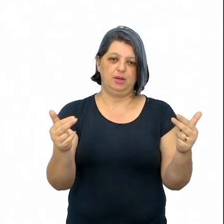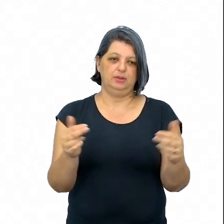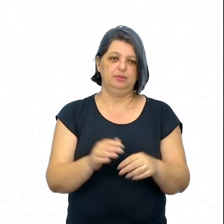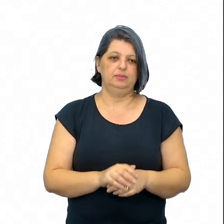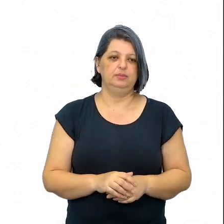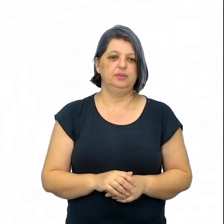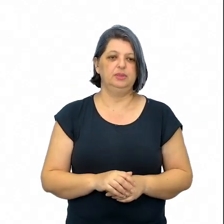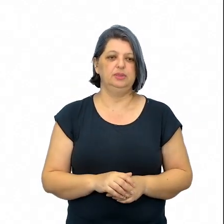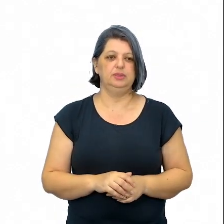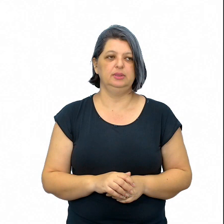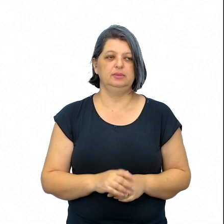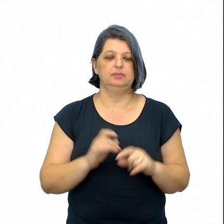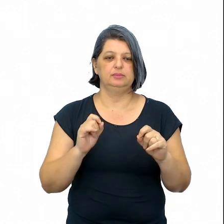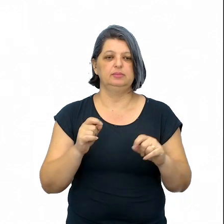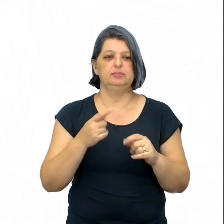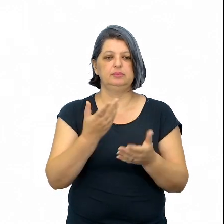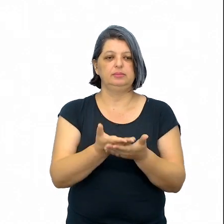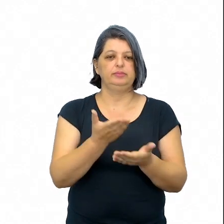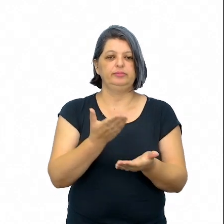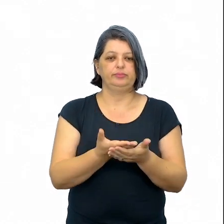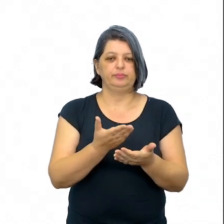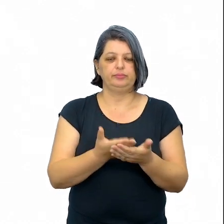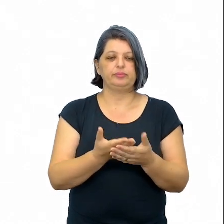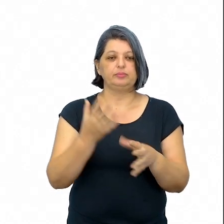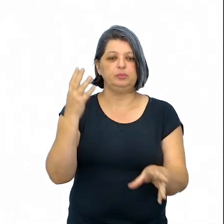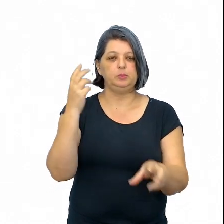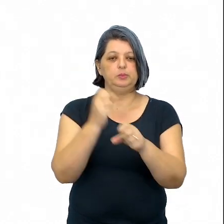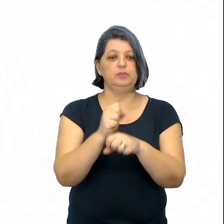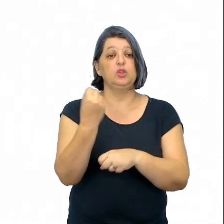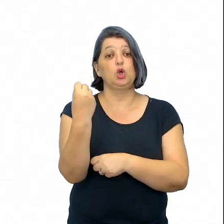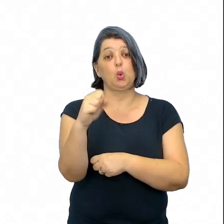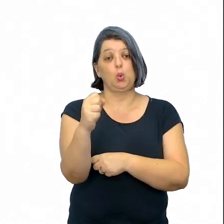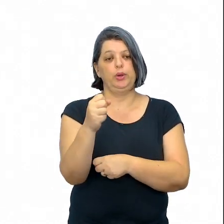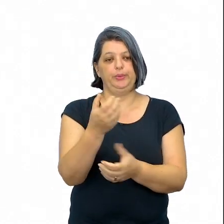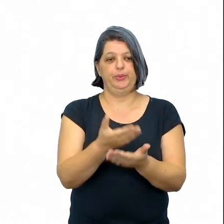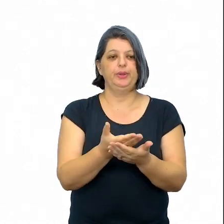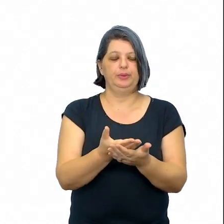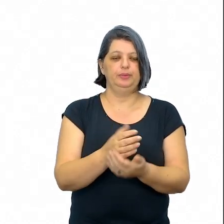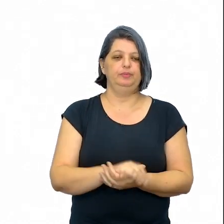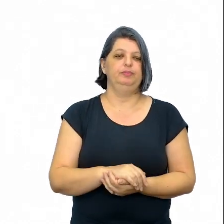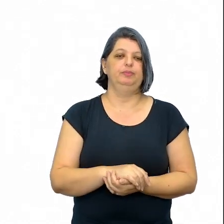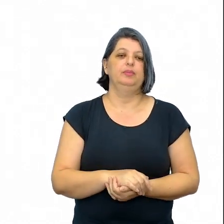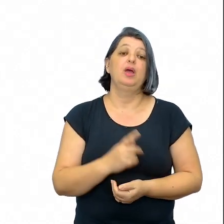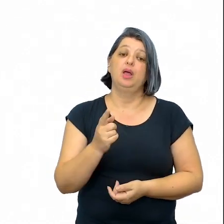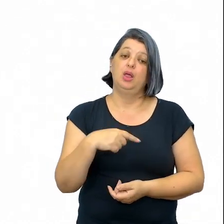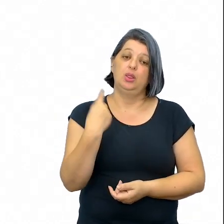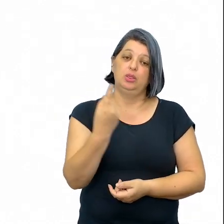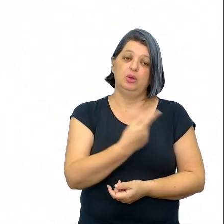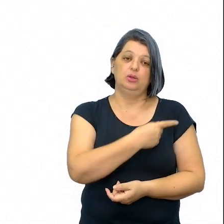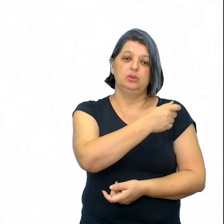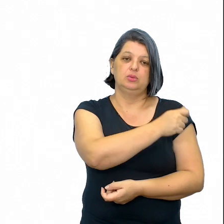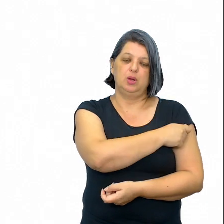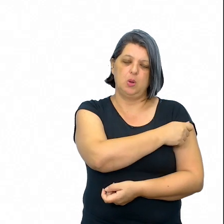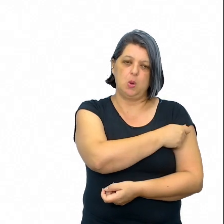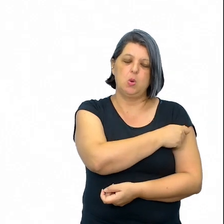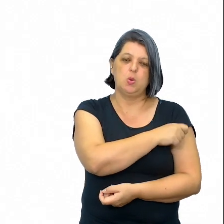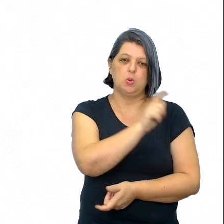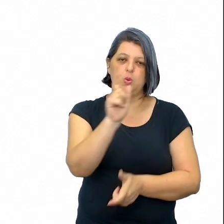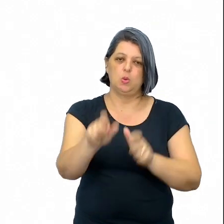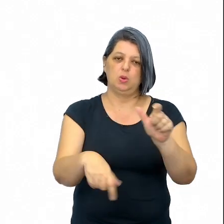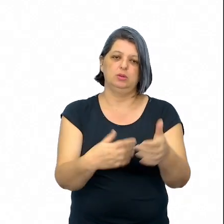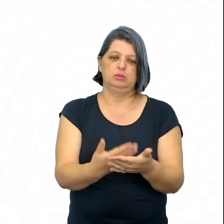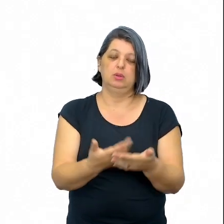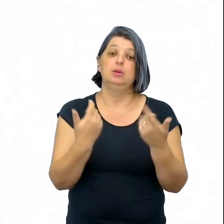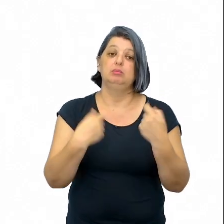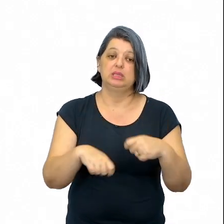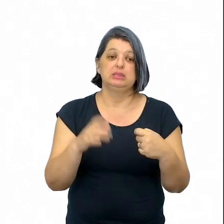final, quando a gente trabalhar com essas aulas aí para nossas 8 aulas. Então, nosso aluno, nosso estudante, ele vai ter que dar conta desse